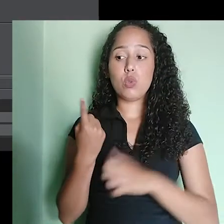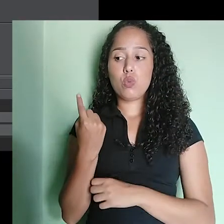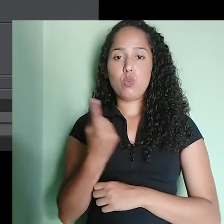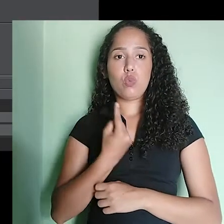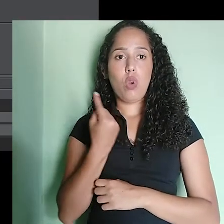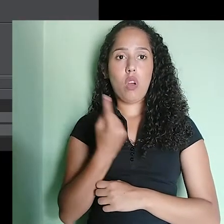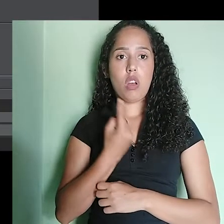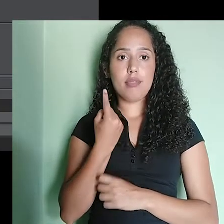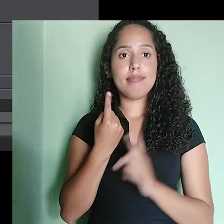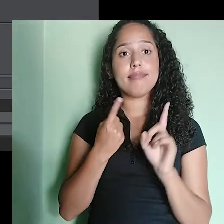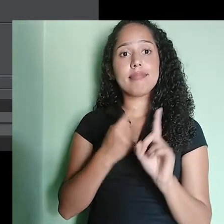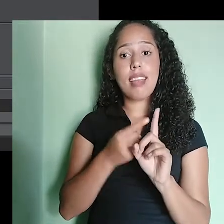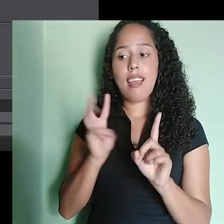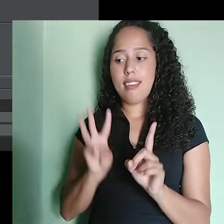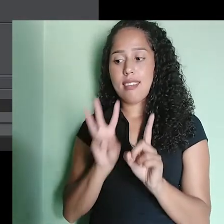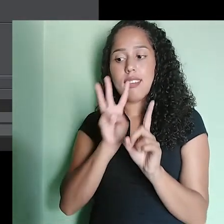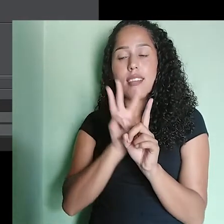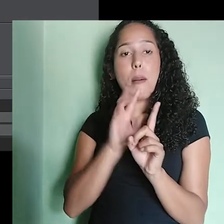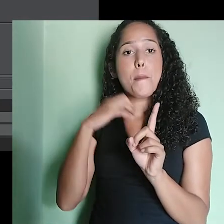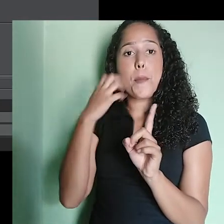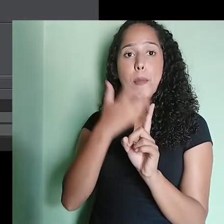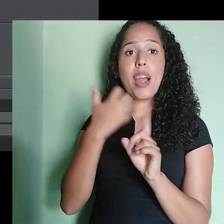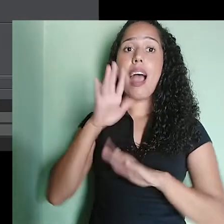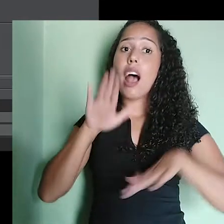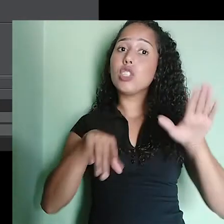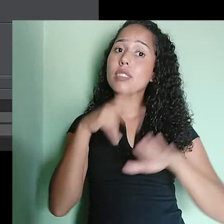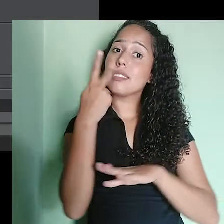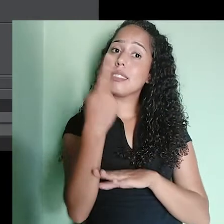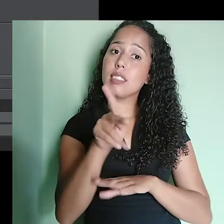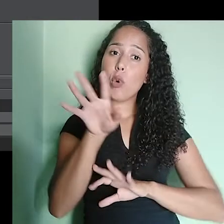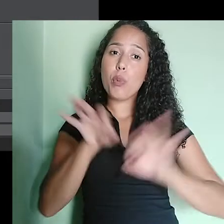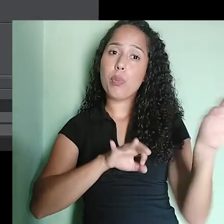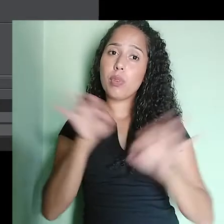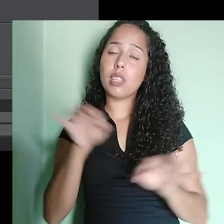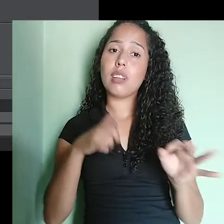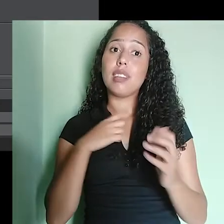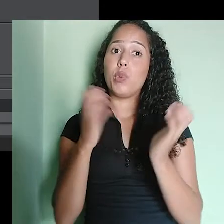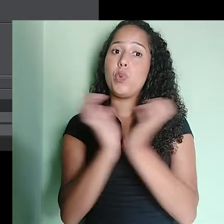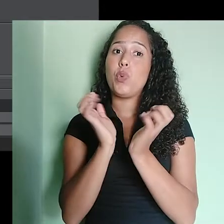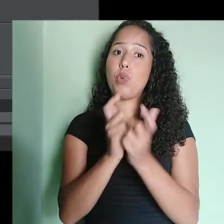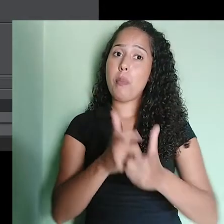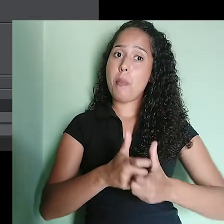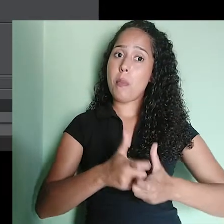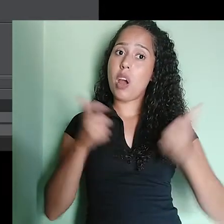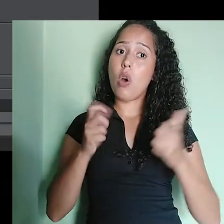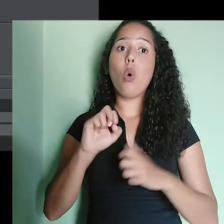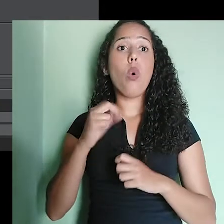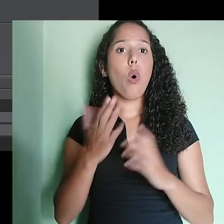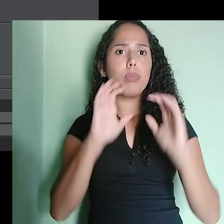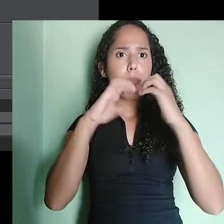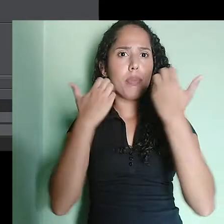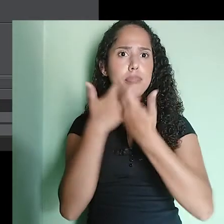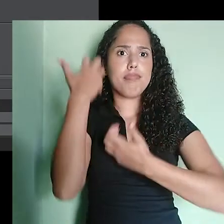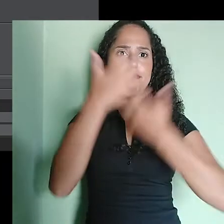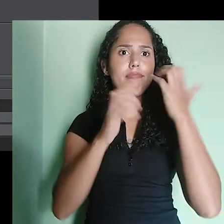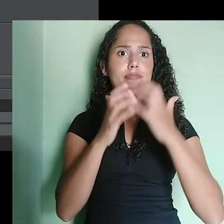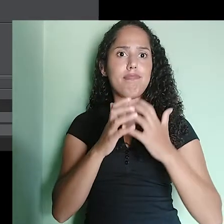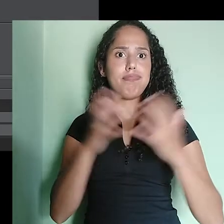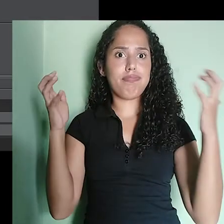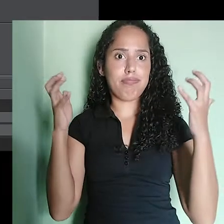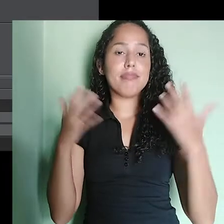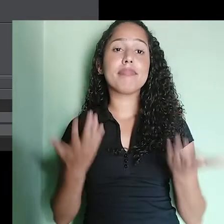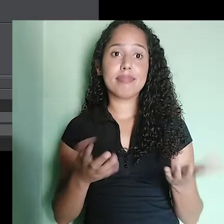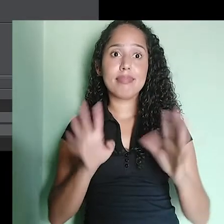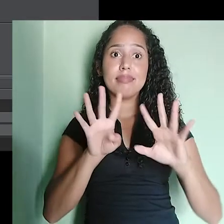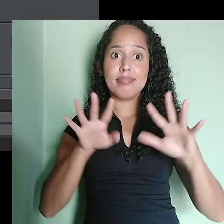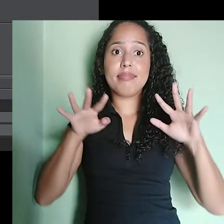solista e 3 fazendo back. Talvez o seu projeto possa ser um grupo maior ou até mesmo um grande coro. Para você identificar